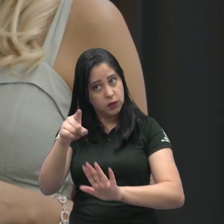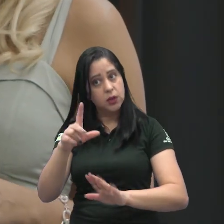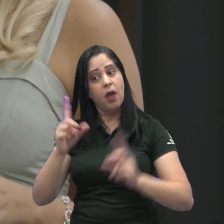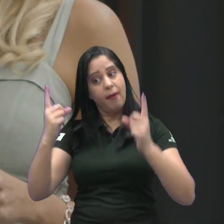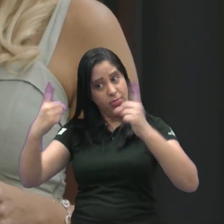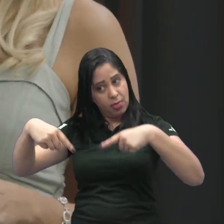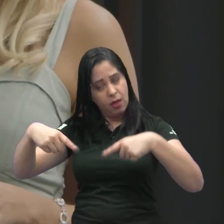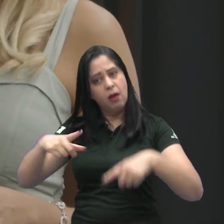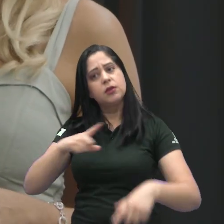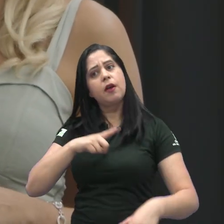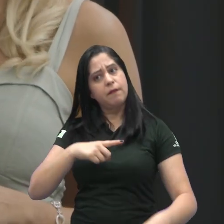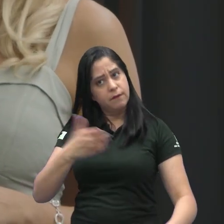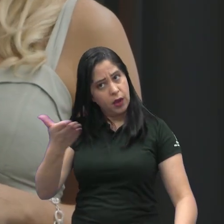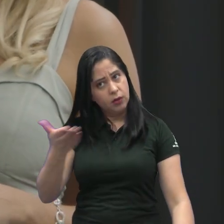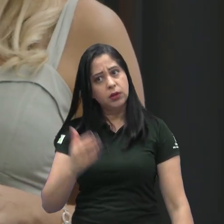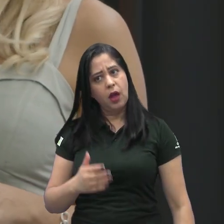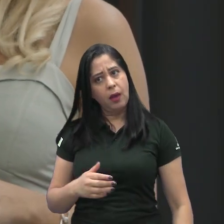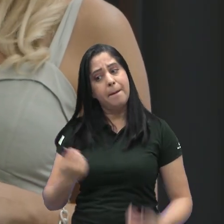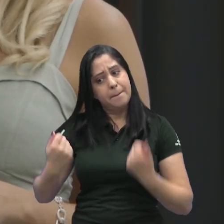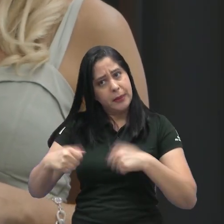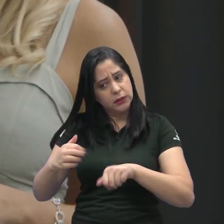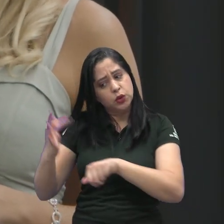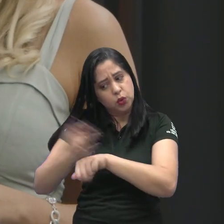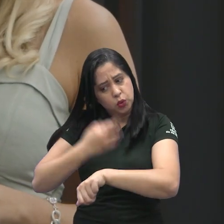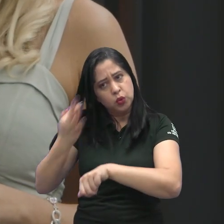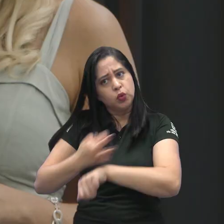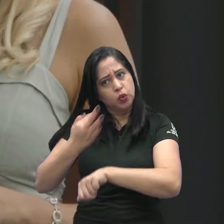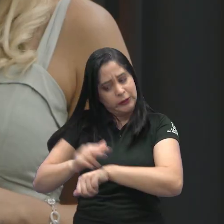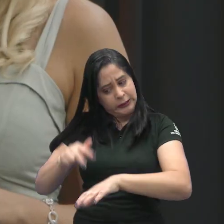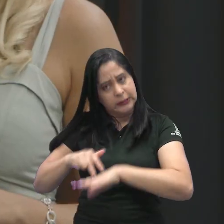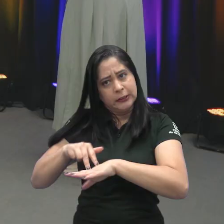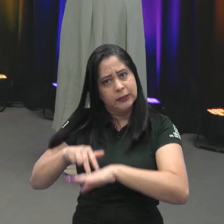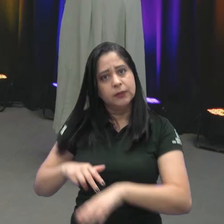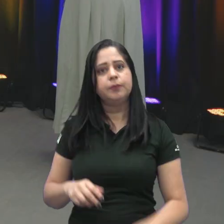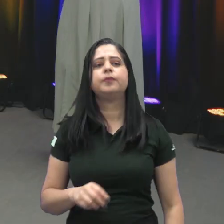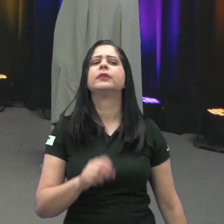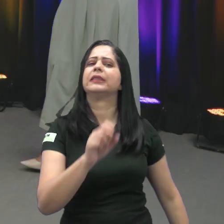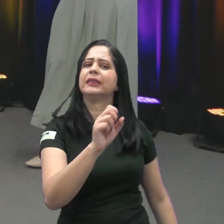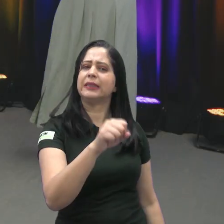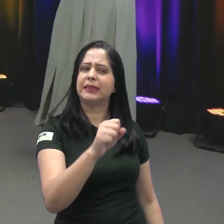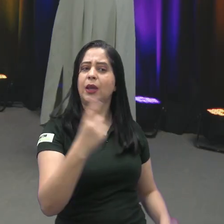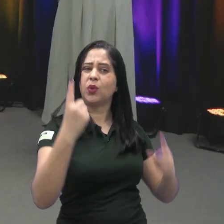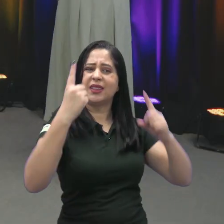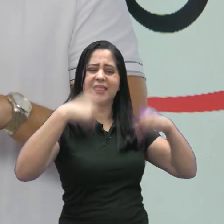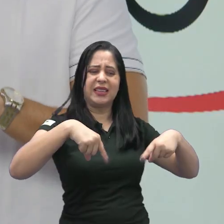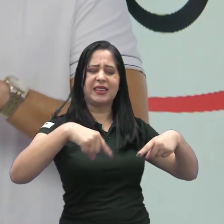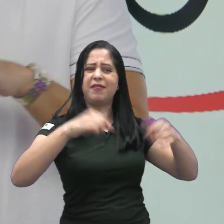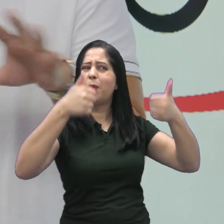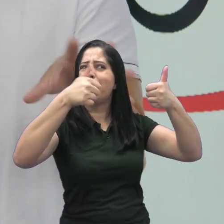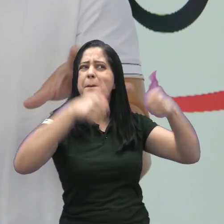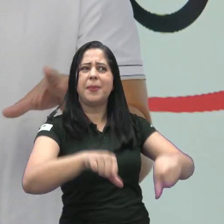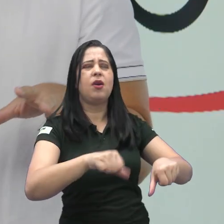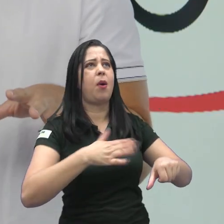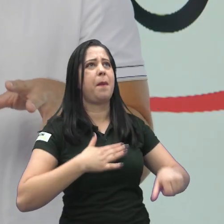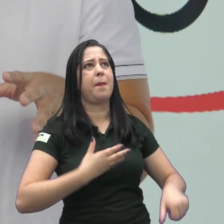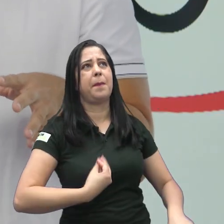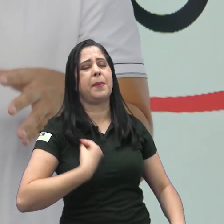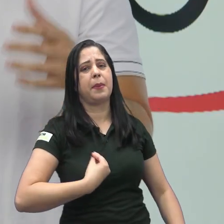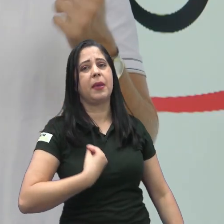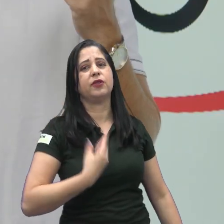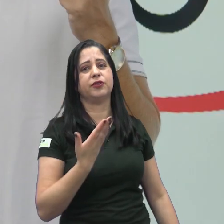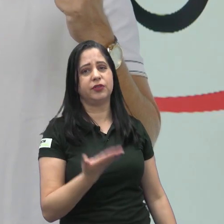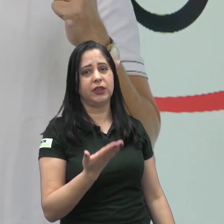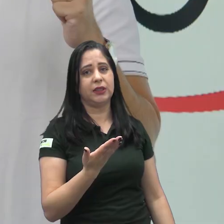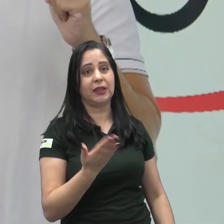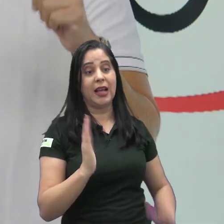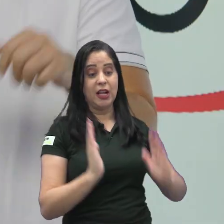hoje, existe um lugar que você teve que superar, né? De resistência. Acho que, sem dúvida, nesses anos todos, no